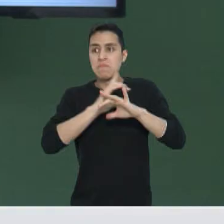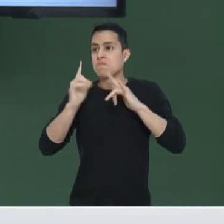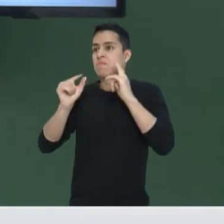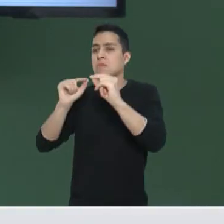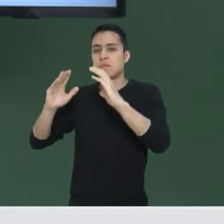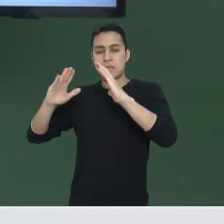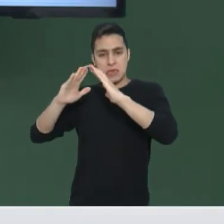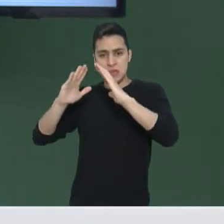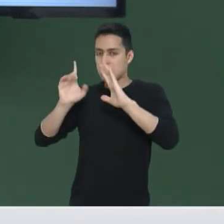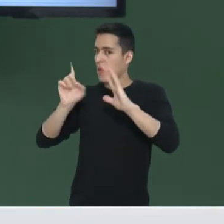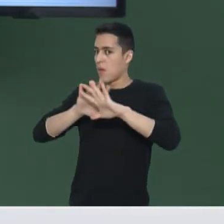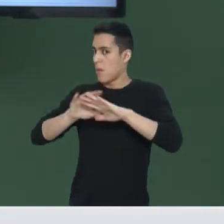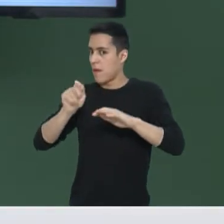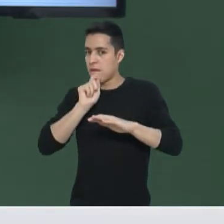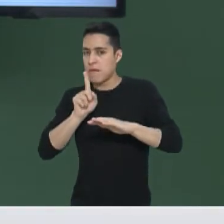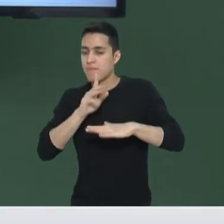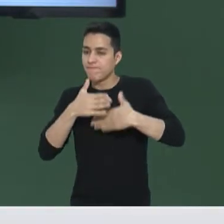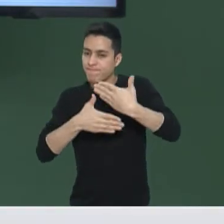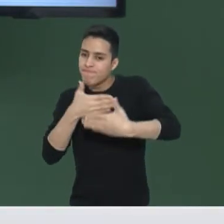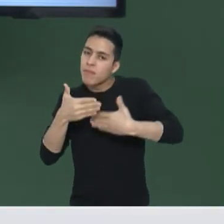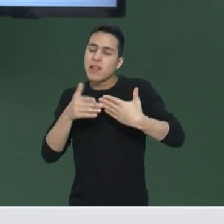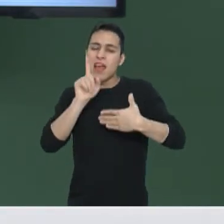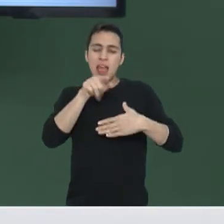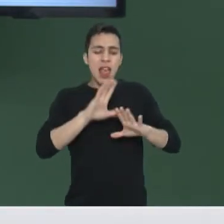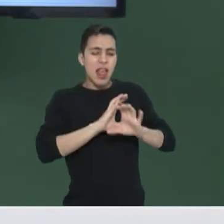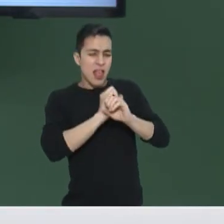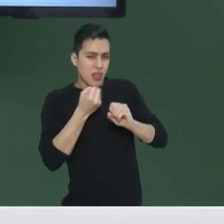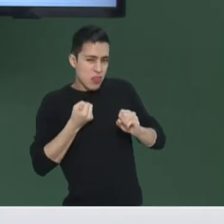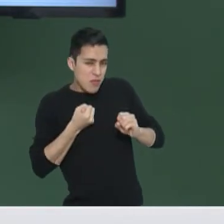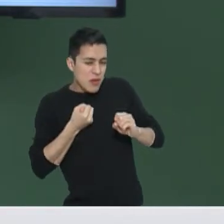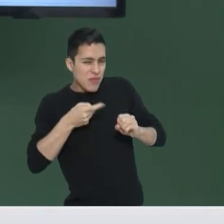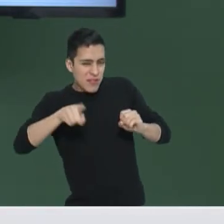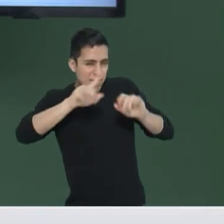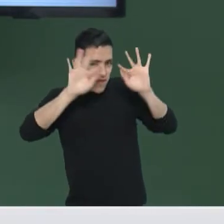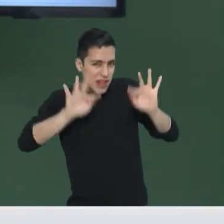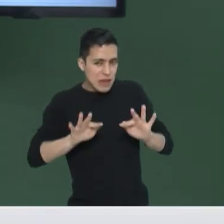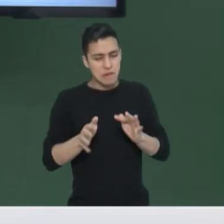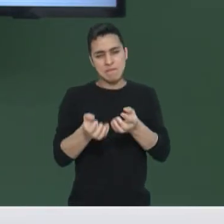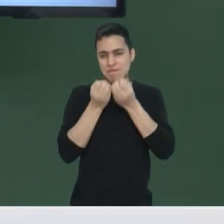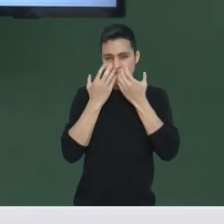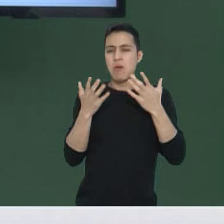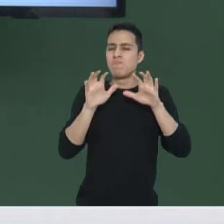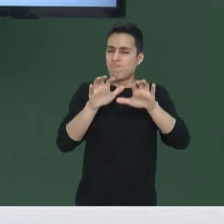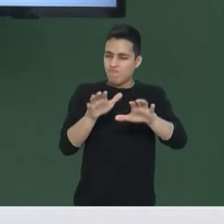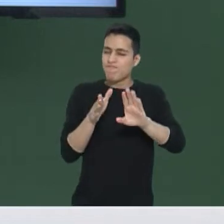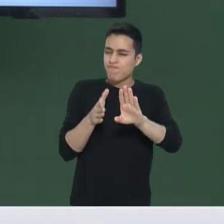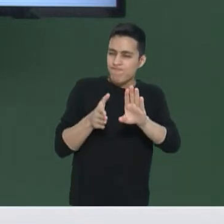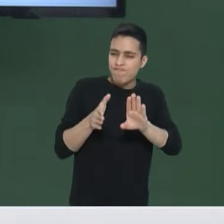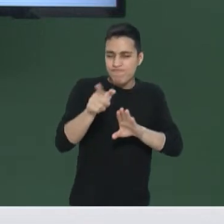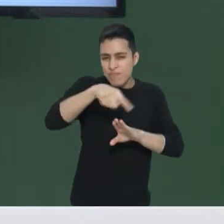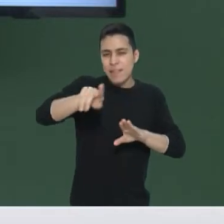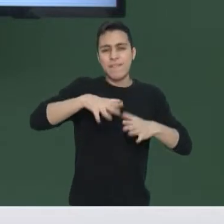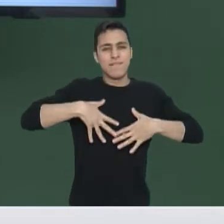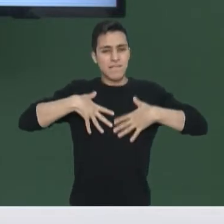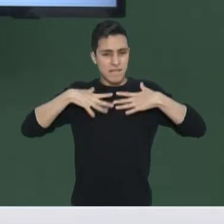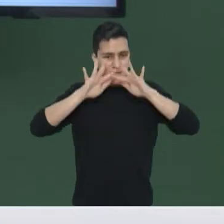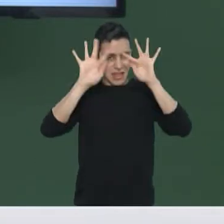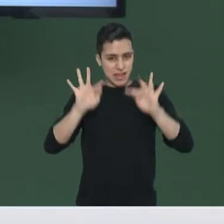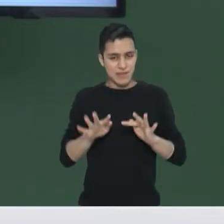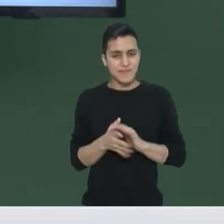da Saúde como curadas. Esse número deixou você feliz? Que bom, é essa a intenção mesmo. Vamos